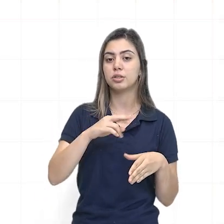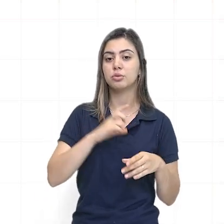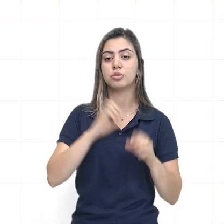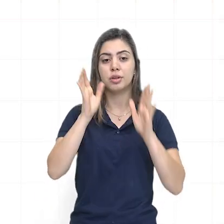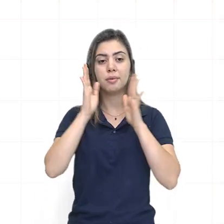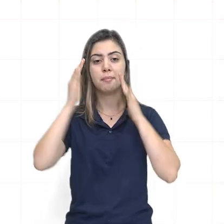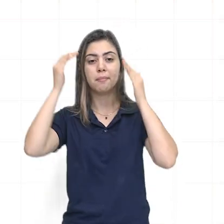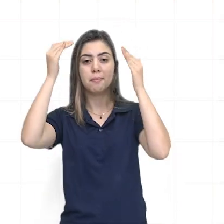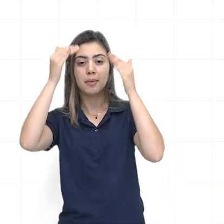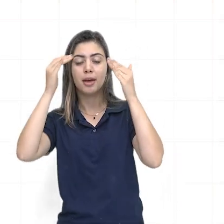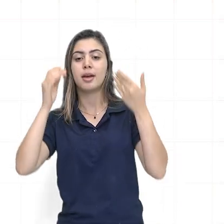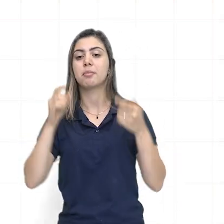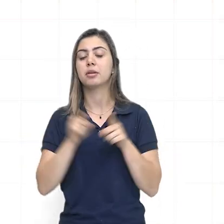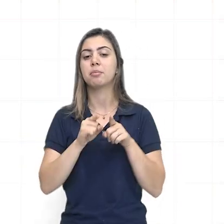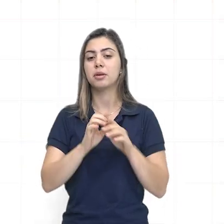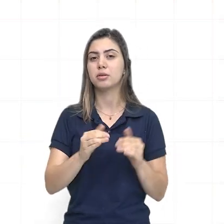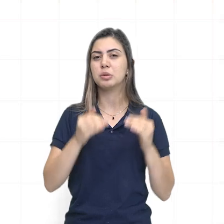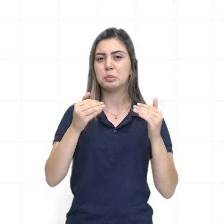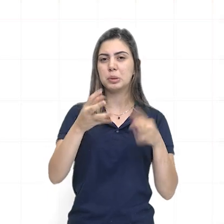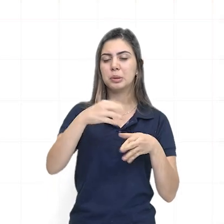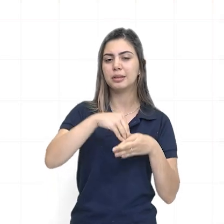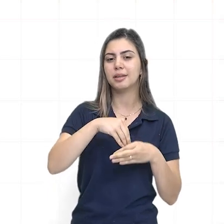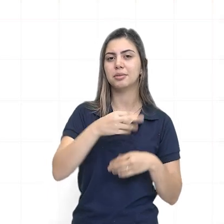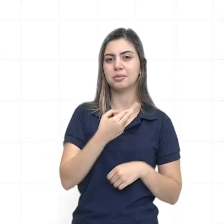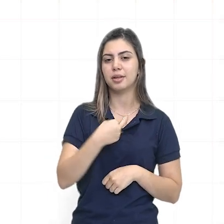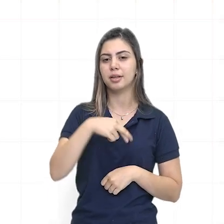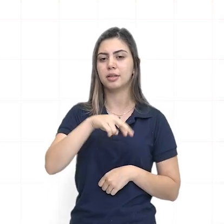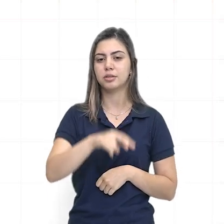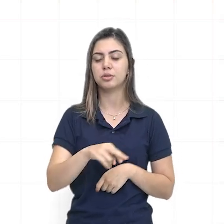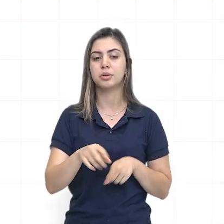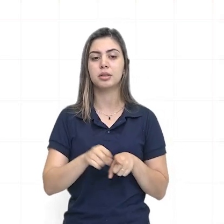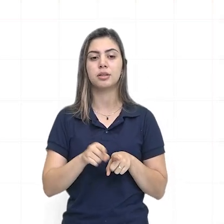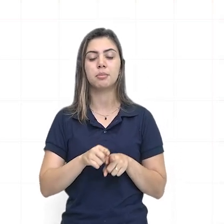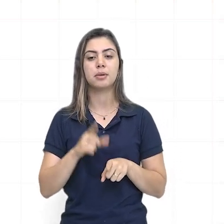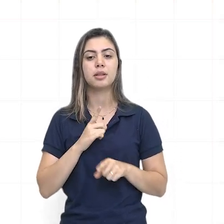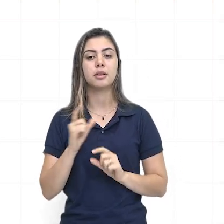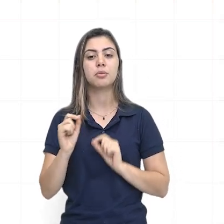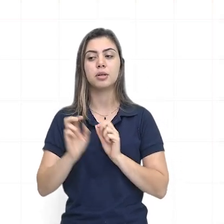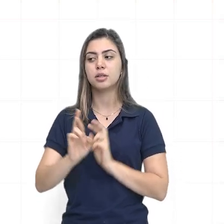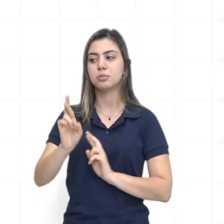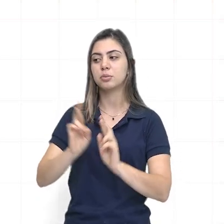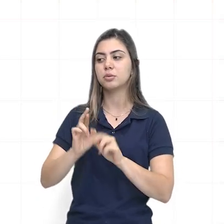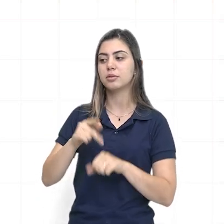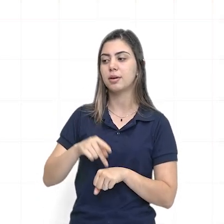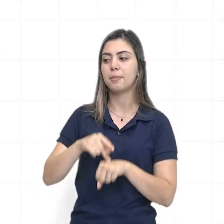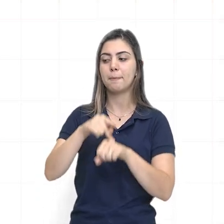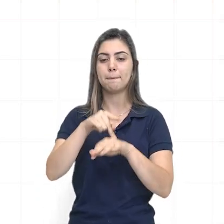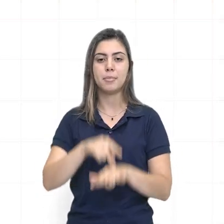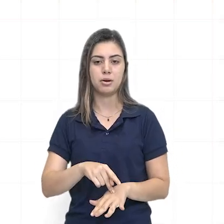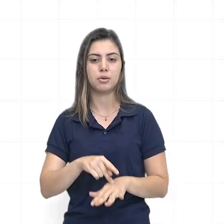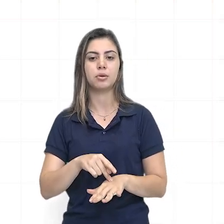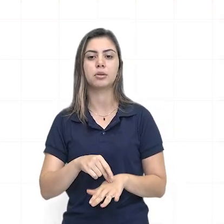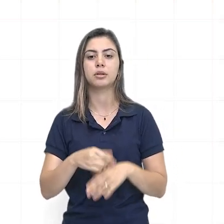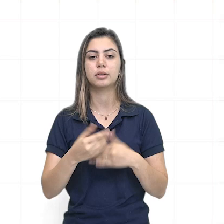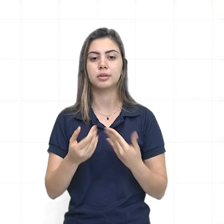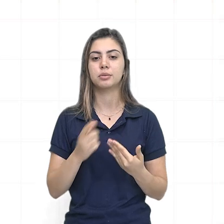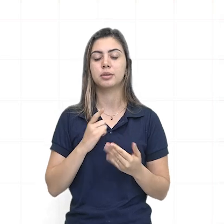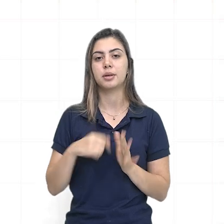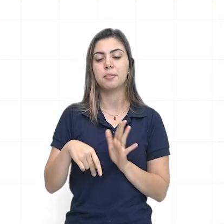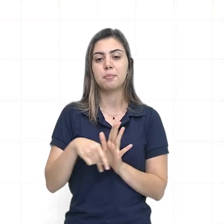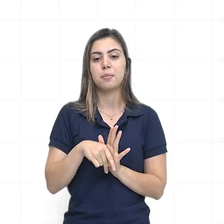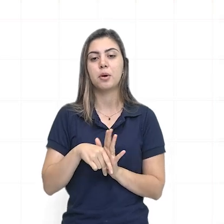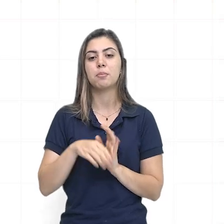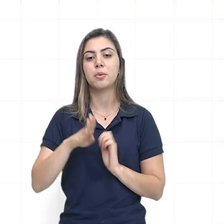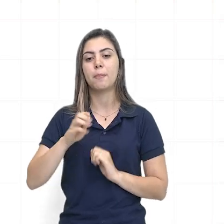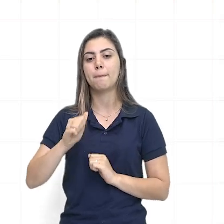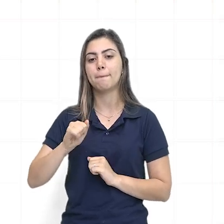bispos integrando o alto clero e párocos líderes de paróquia, pertencendo justamente ao baixo clero,